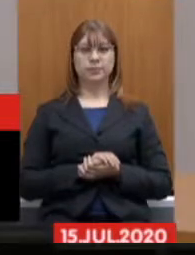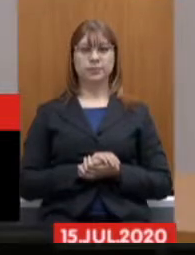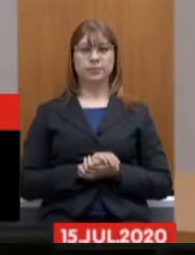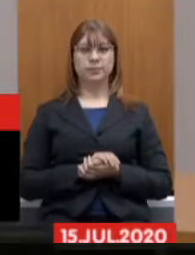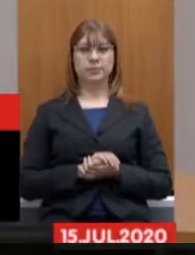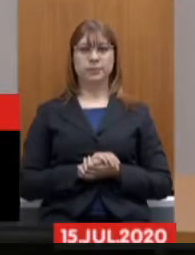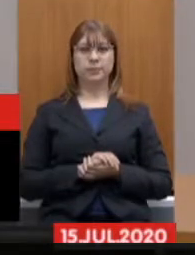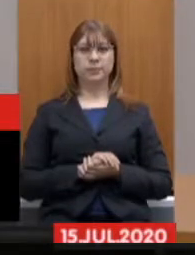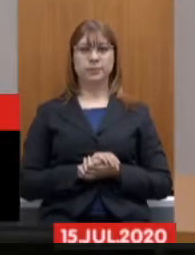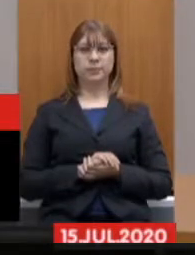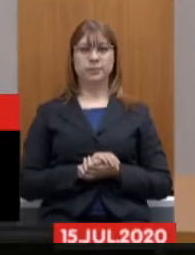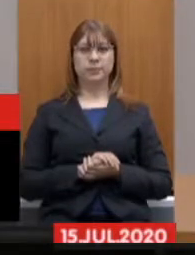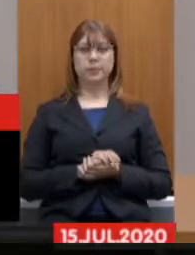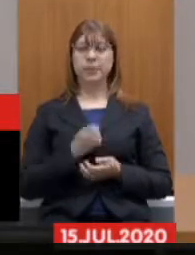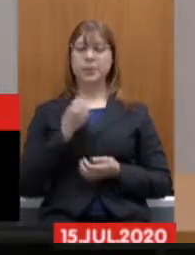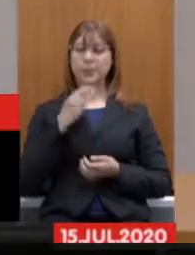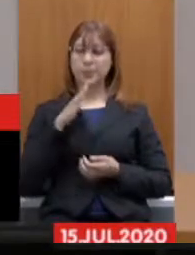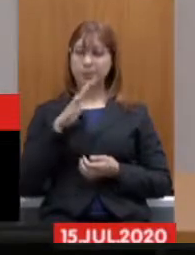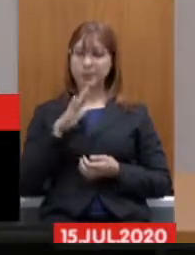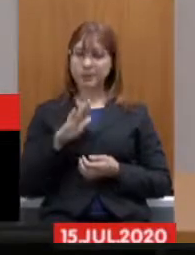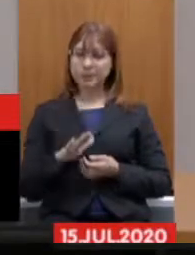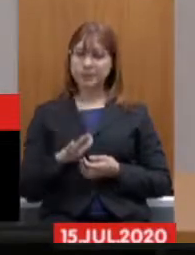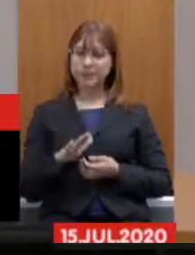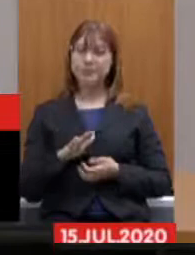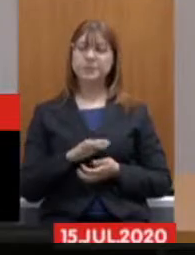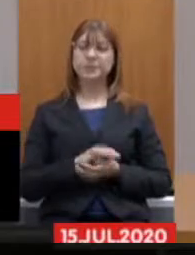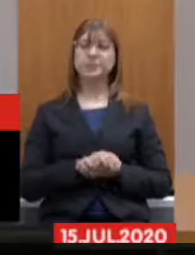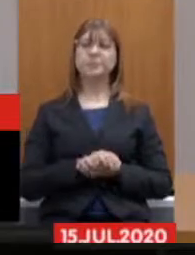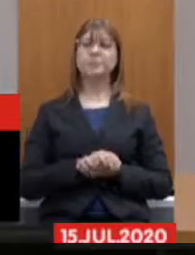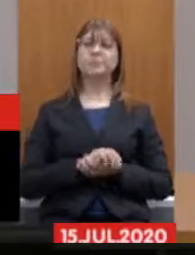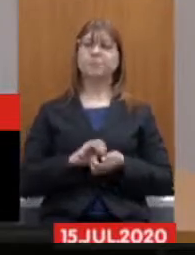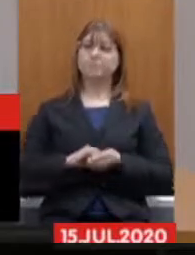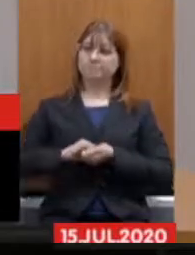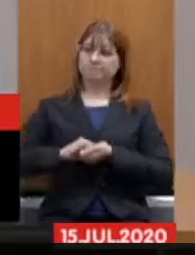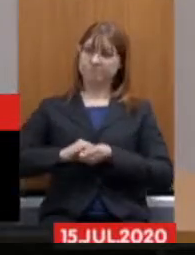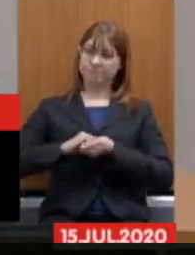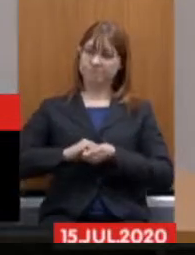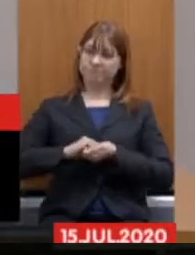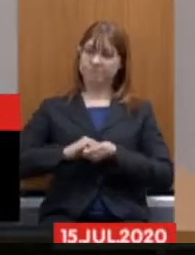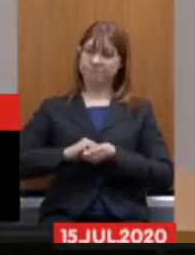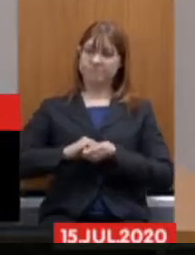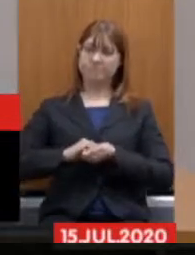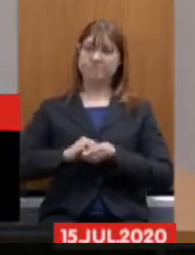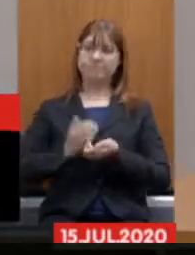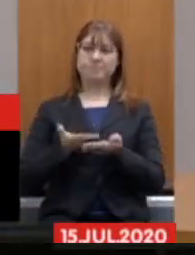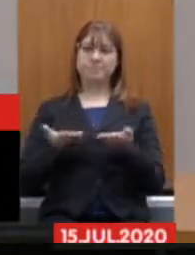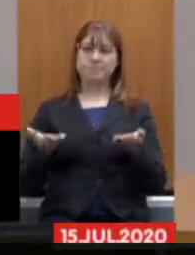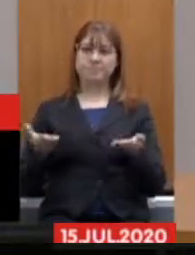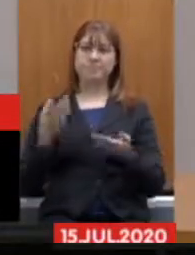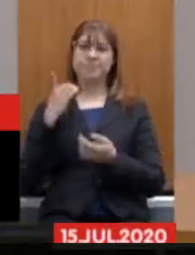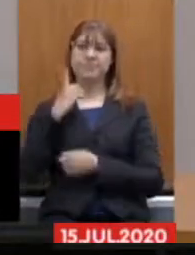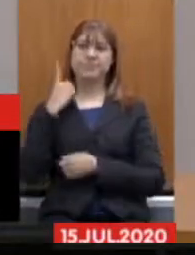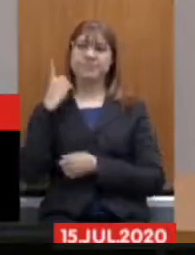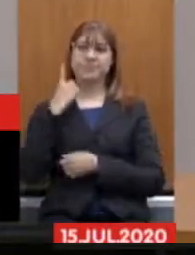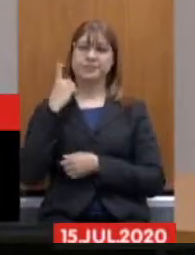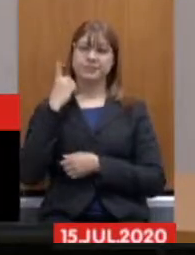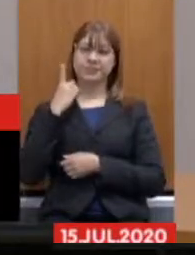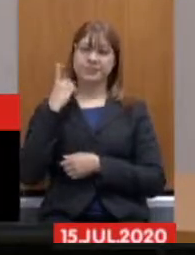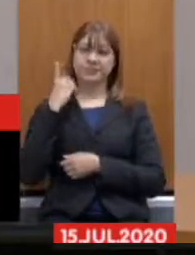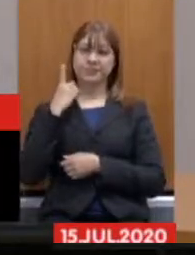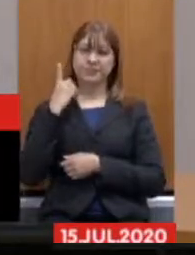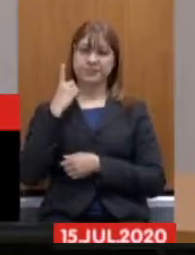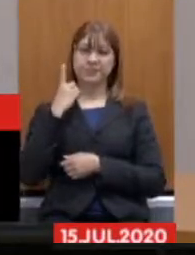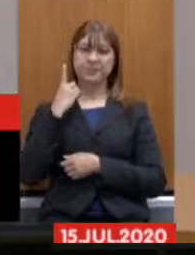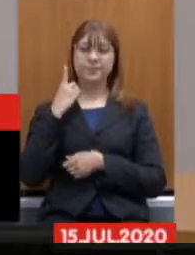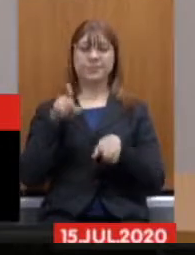é muito boa tarde cumprimentar os deputados que estão presentes aqui